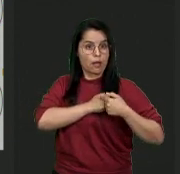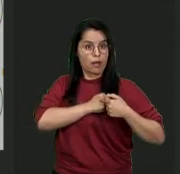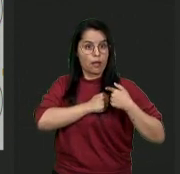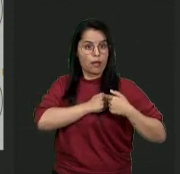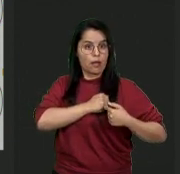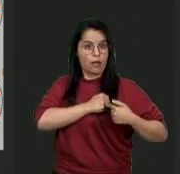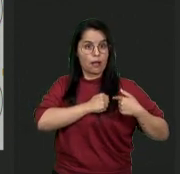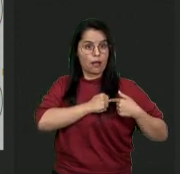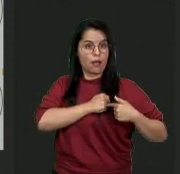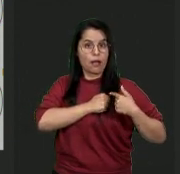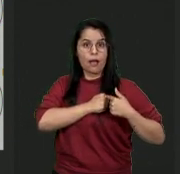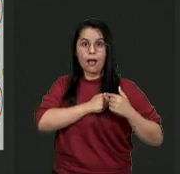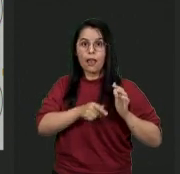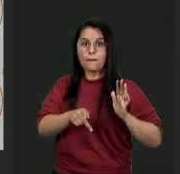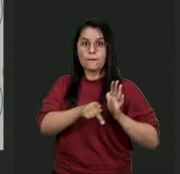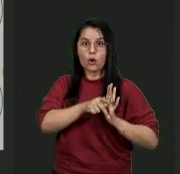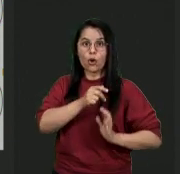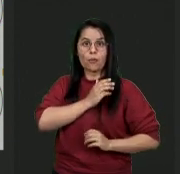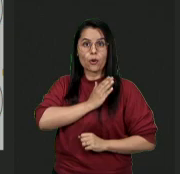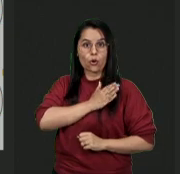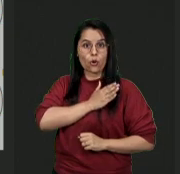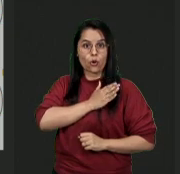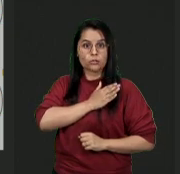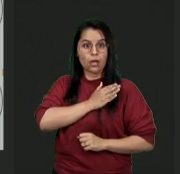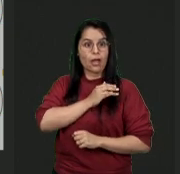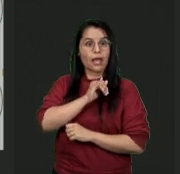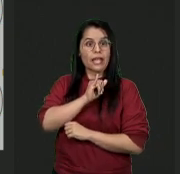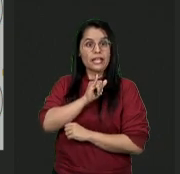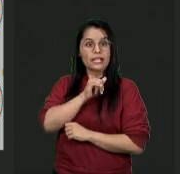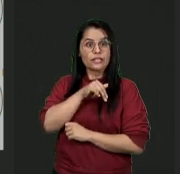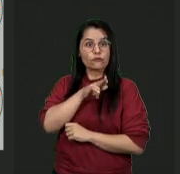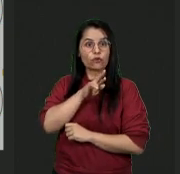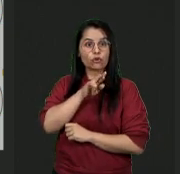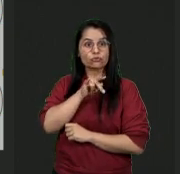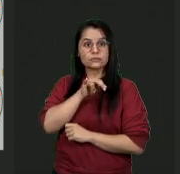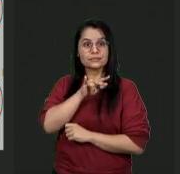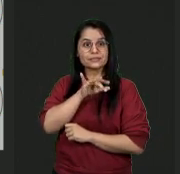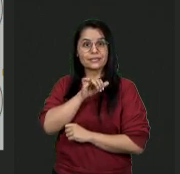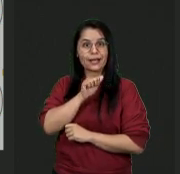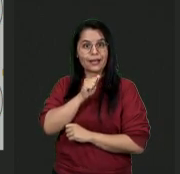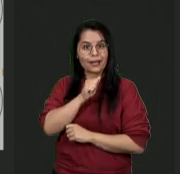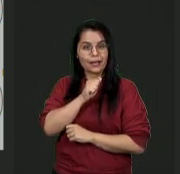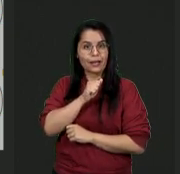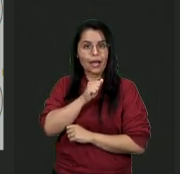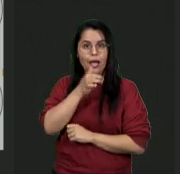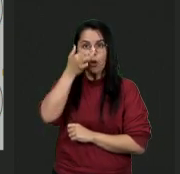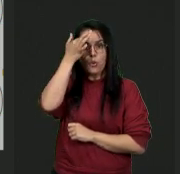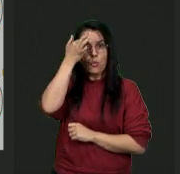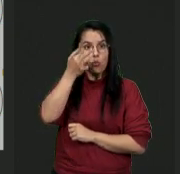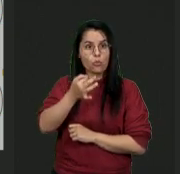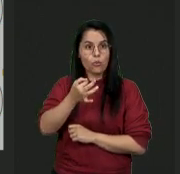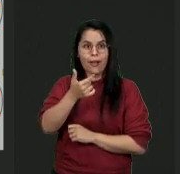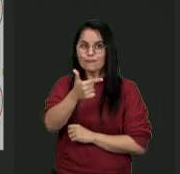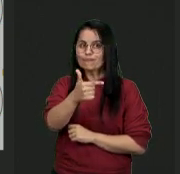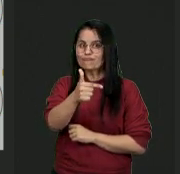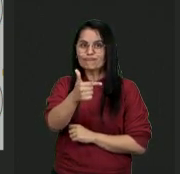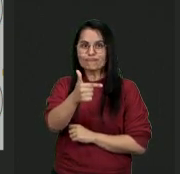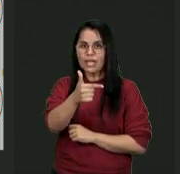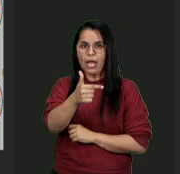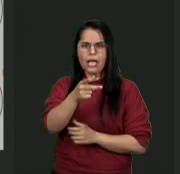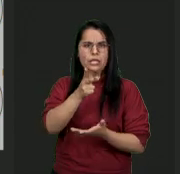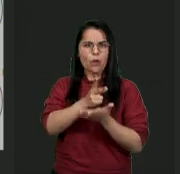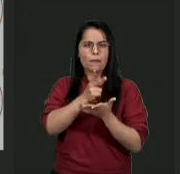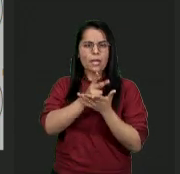estriada cardíaca. Ela é involuntária, ou seja, inconsciente. Mesmo quando você está